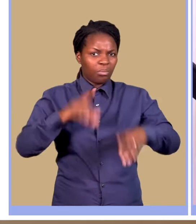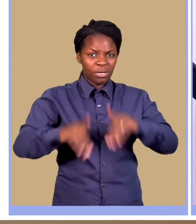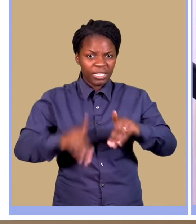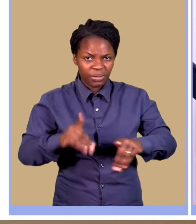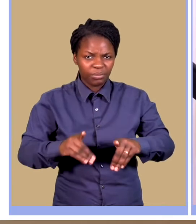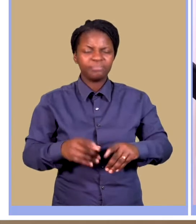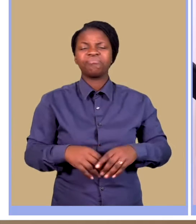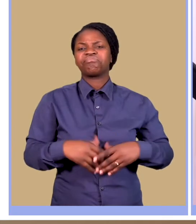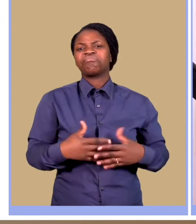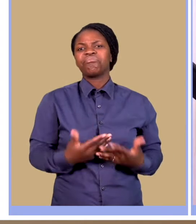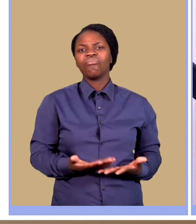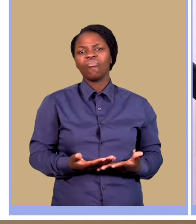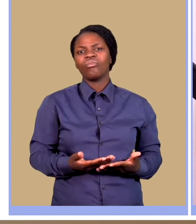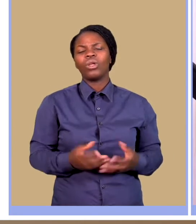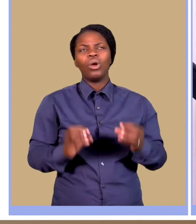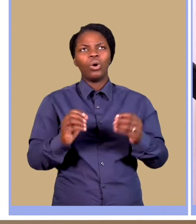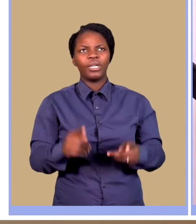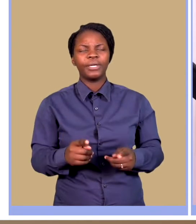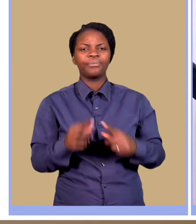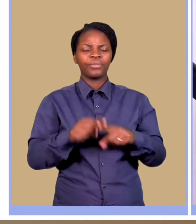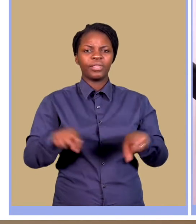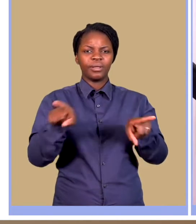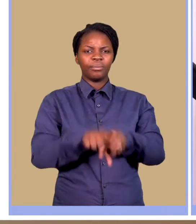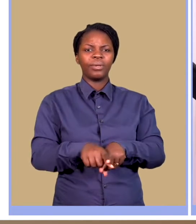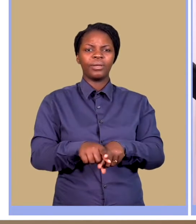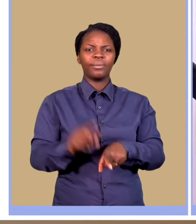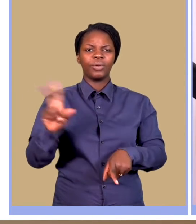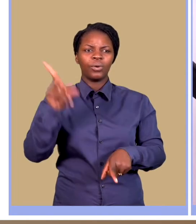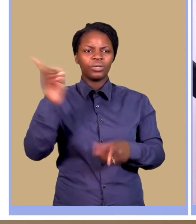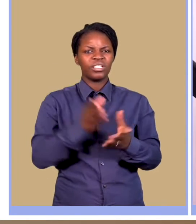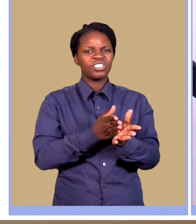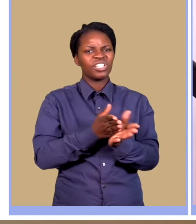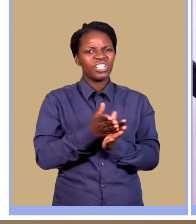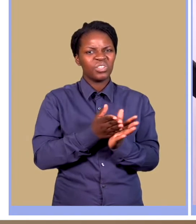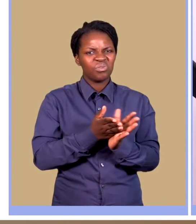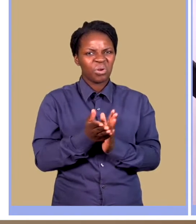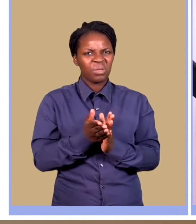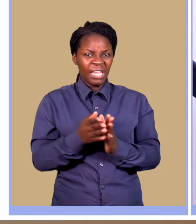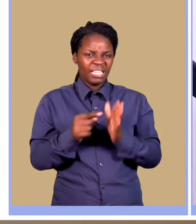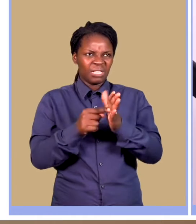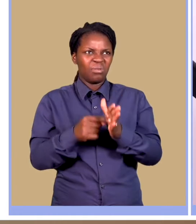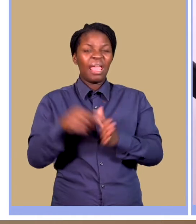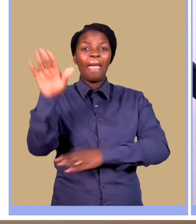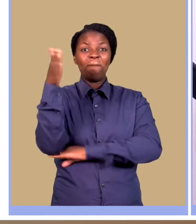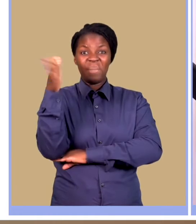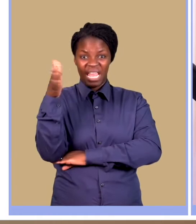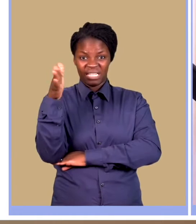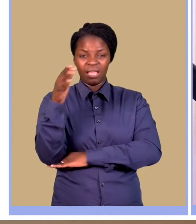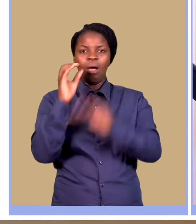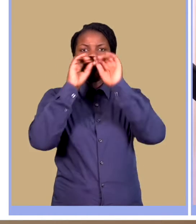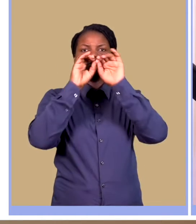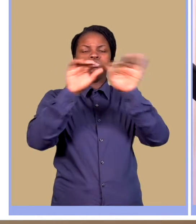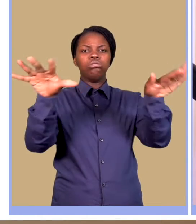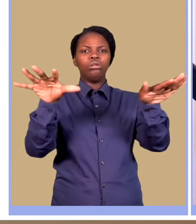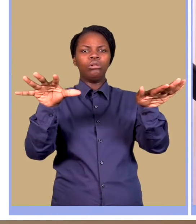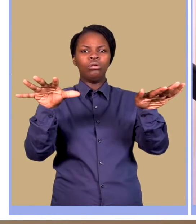formas como algumas empresas que fazem suas campanhas publicitárias através de panfletos que são expostos ao longo das ruas, ao